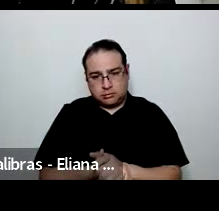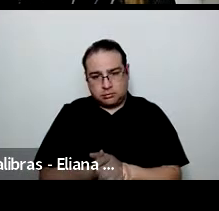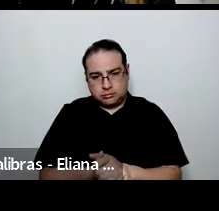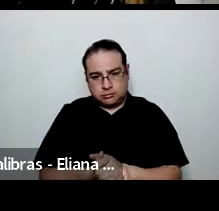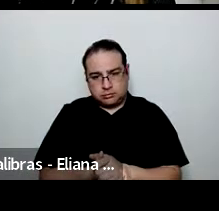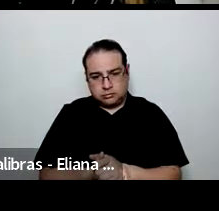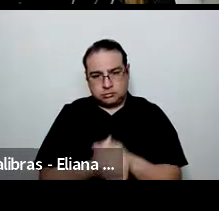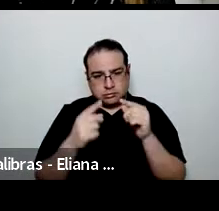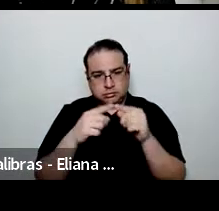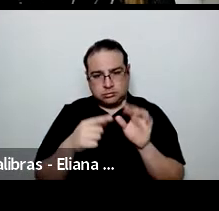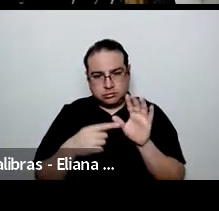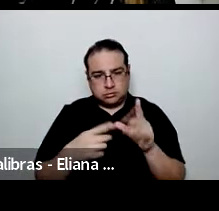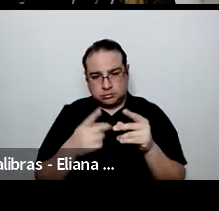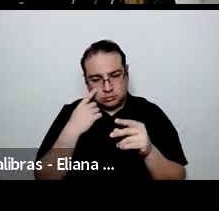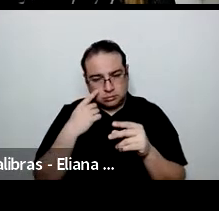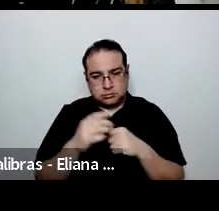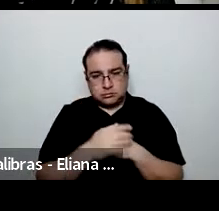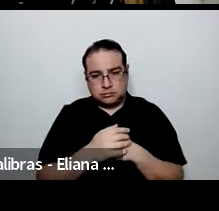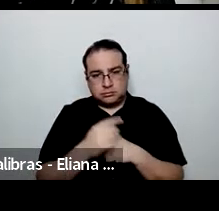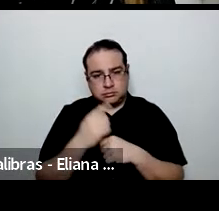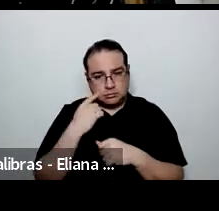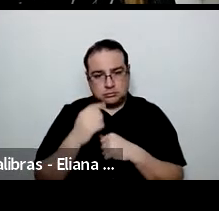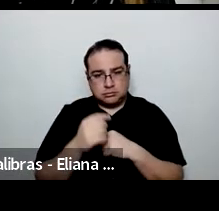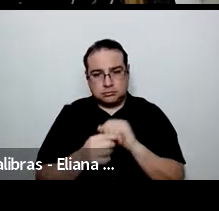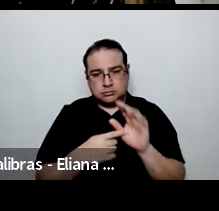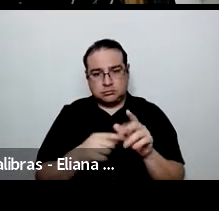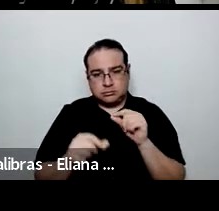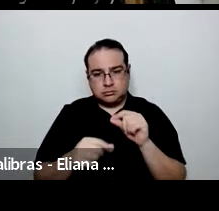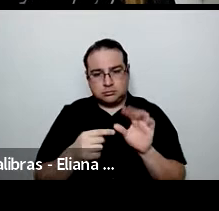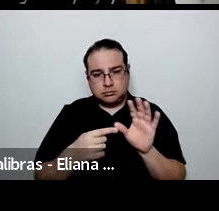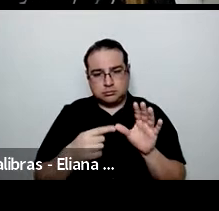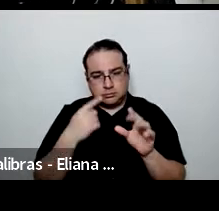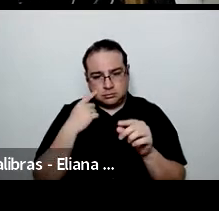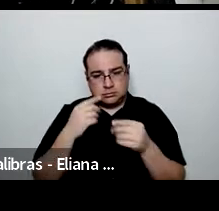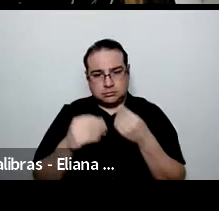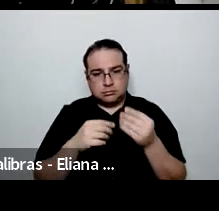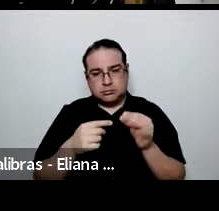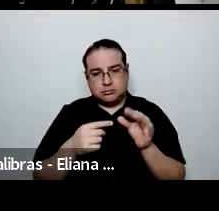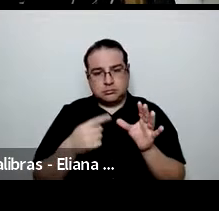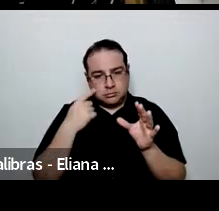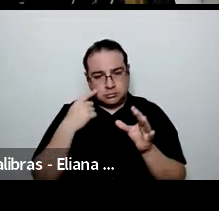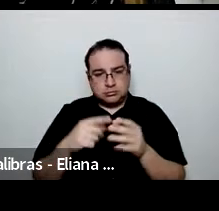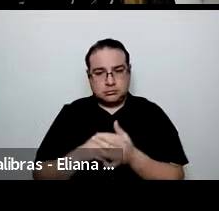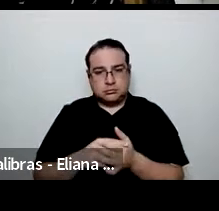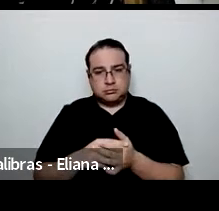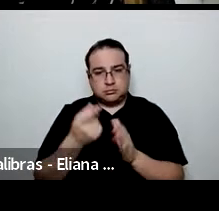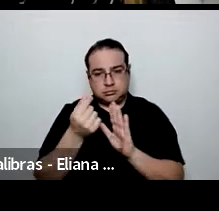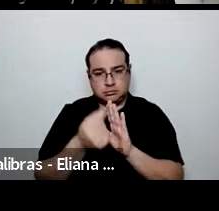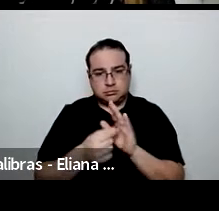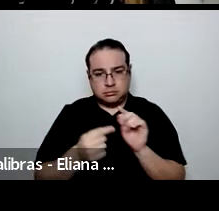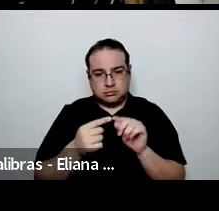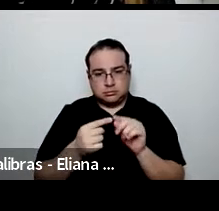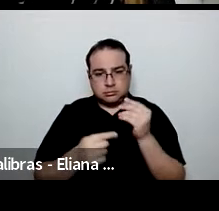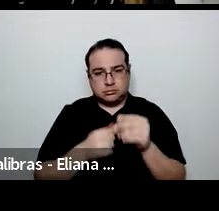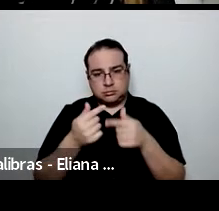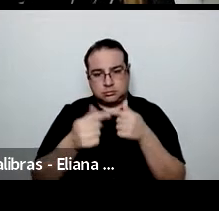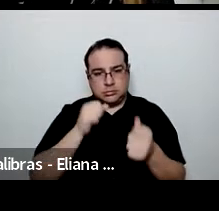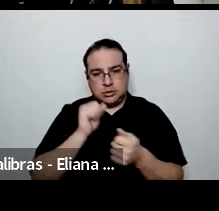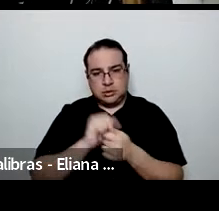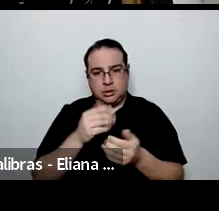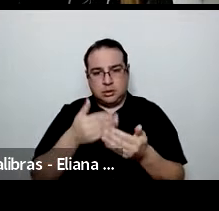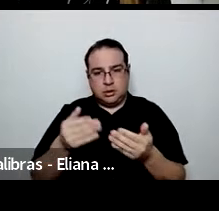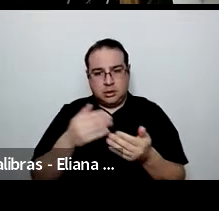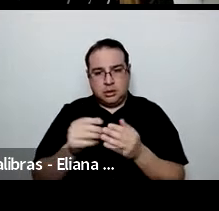ânsia Pet órgão julgador analisar se o atraso na entrega de relatórios financeiros trouxe efetivo prejuízo